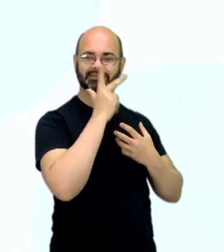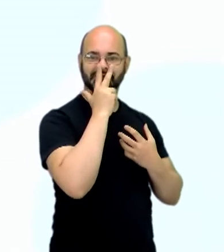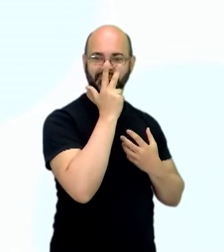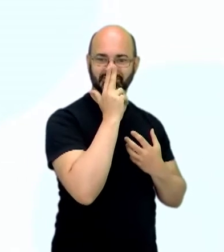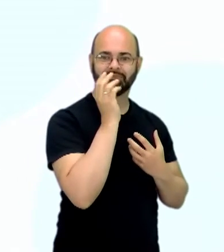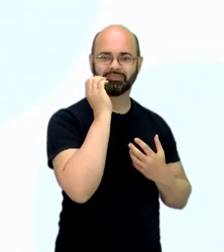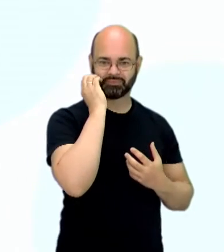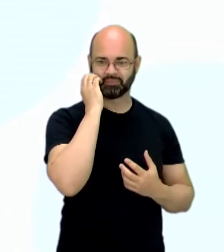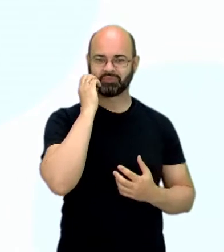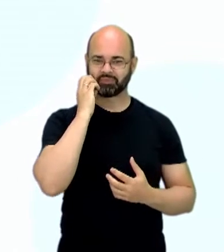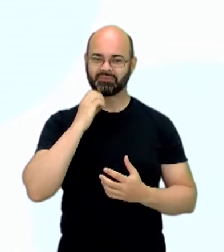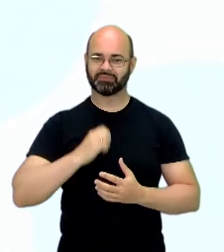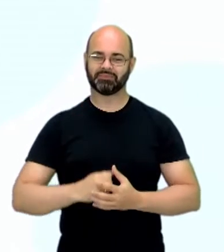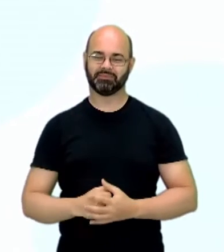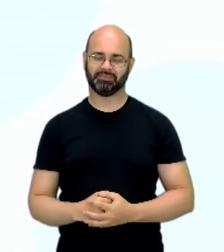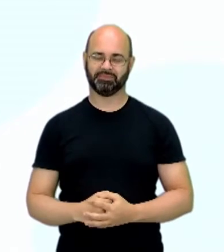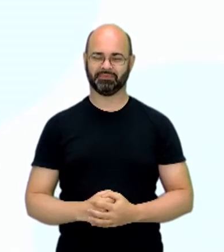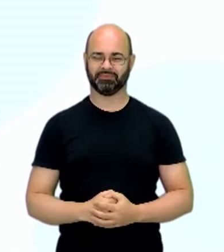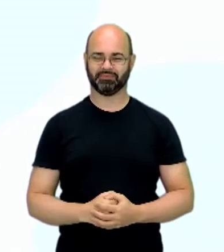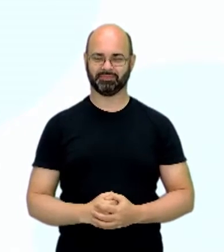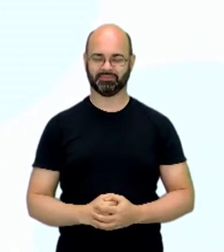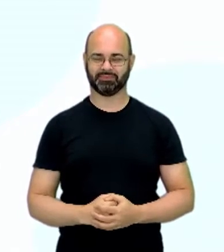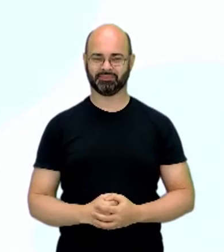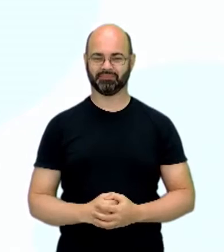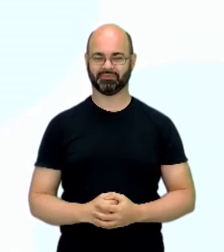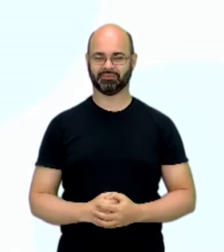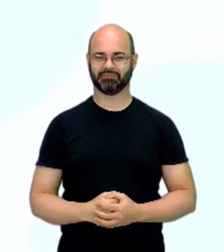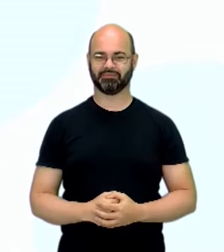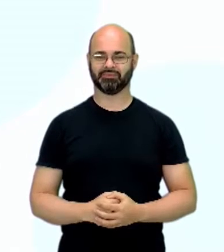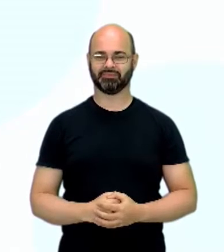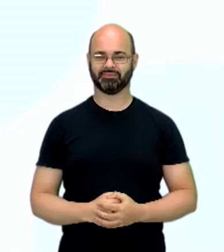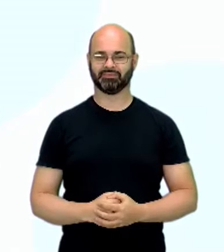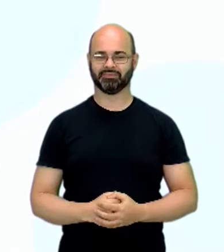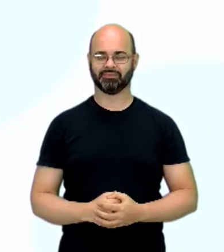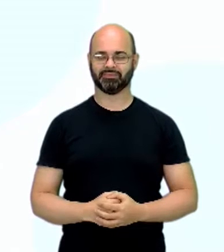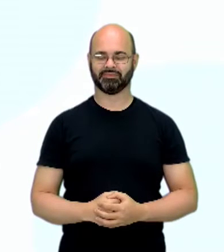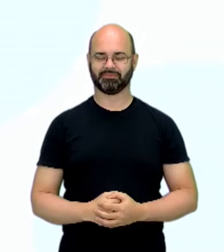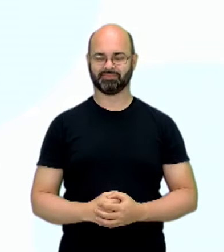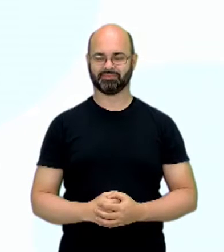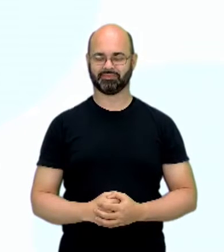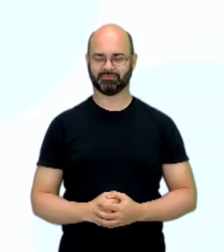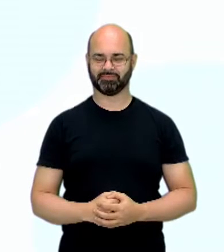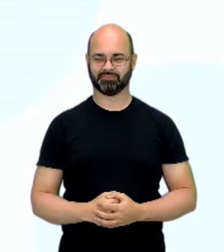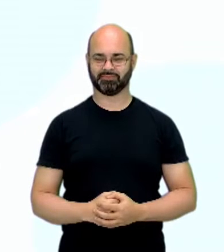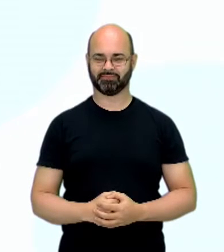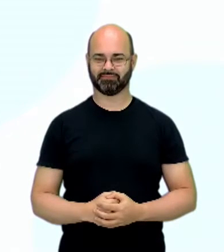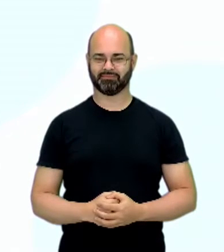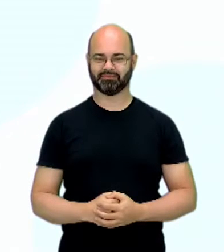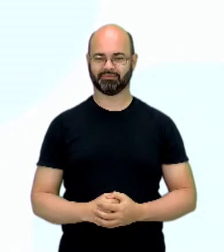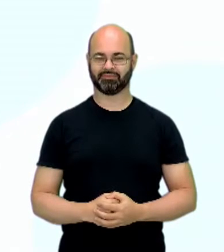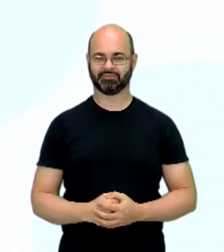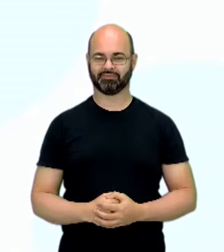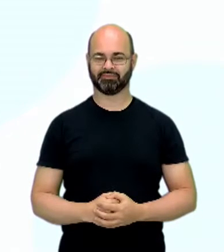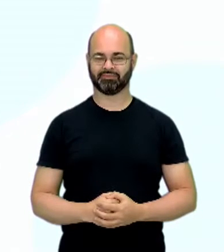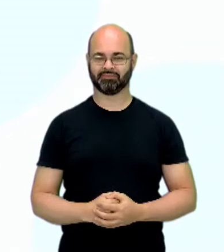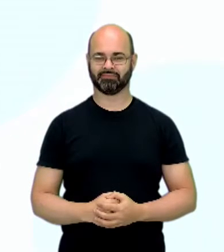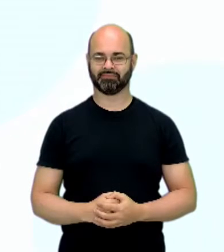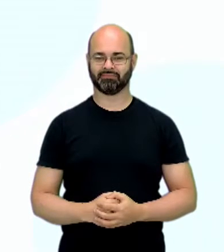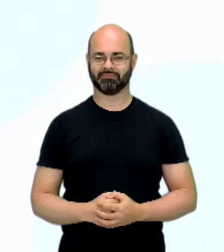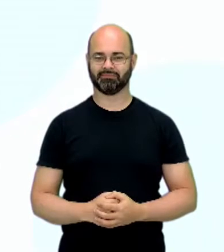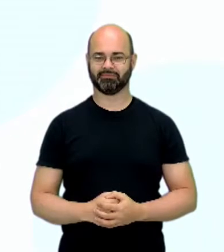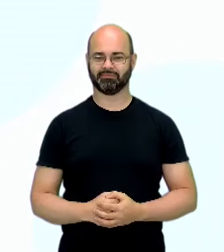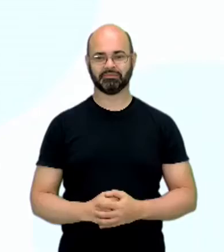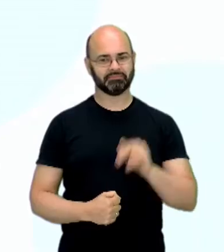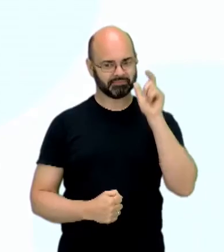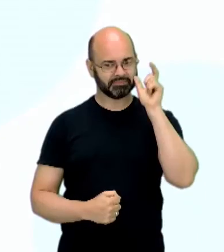também a se relacionar as suas experiências próprias com aquelas das personagens. Olha